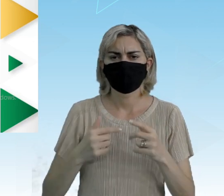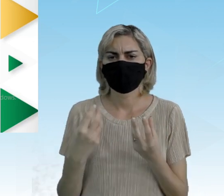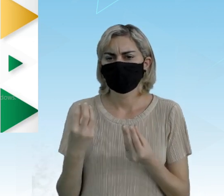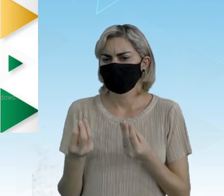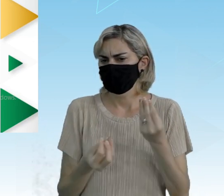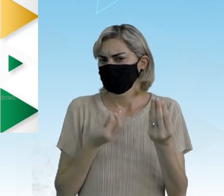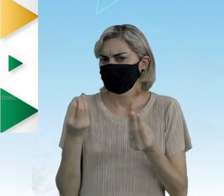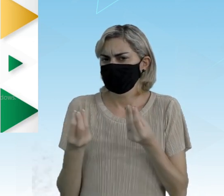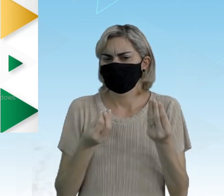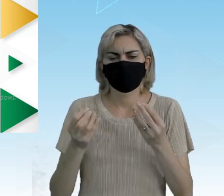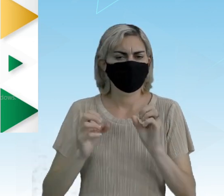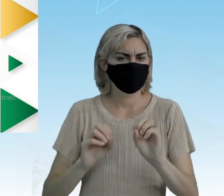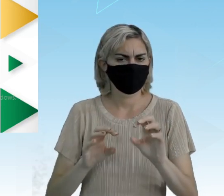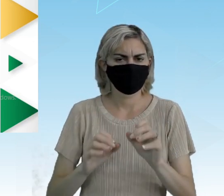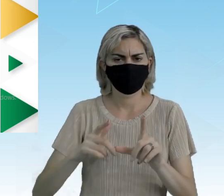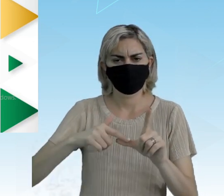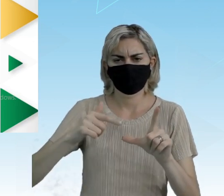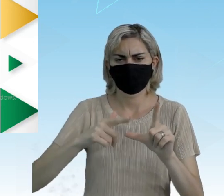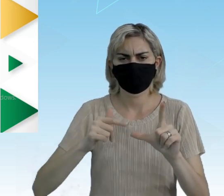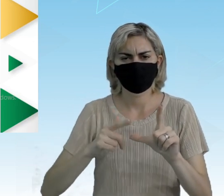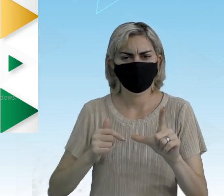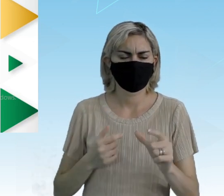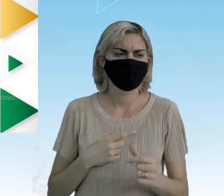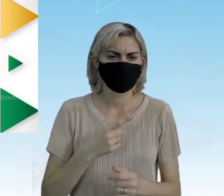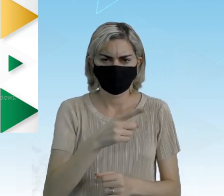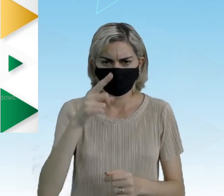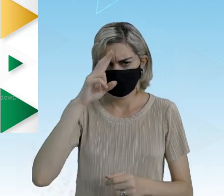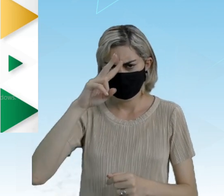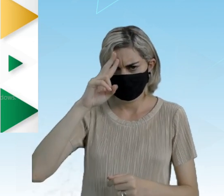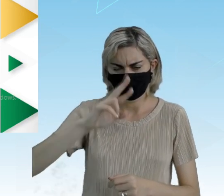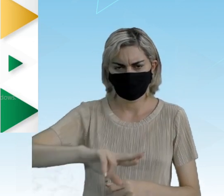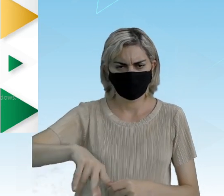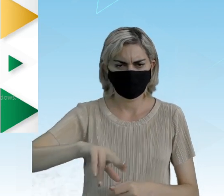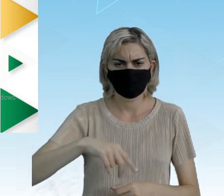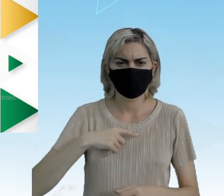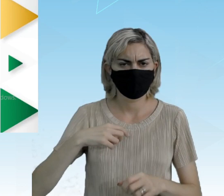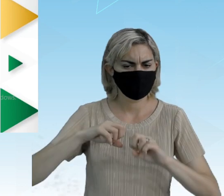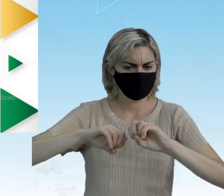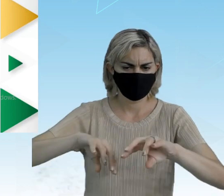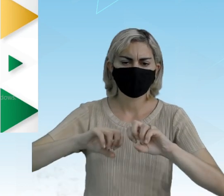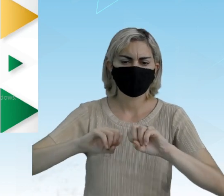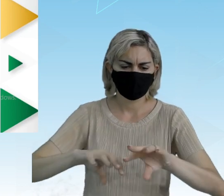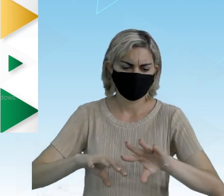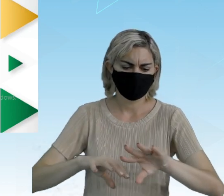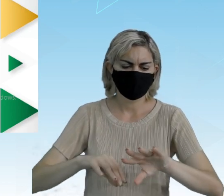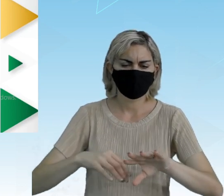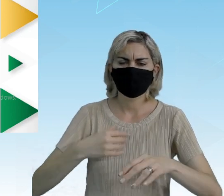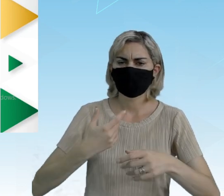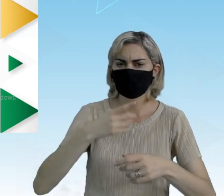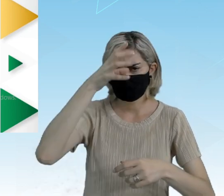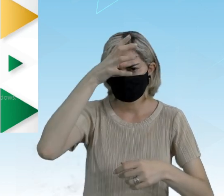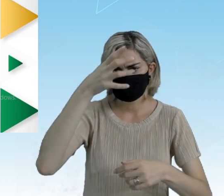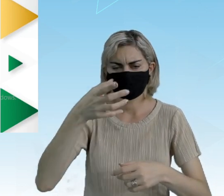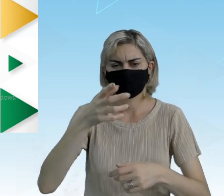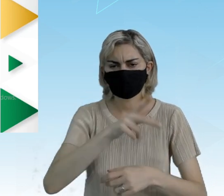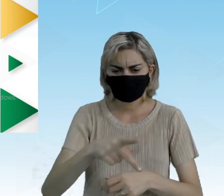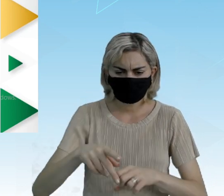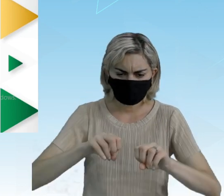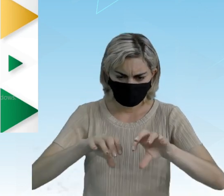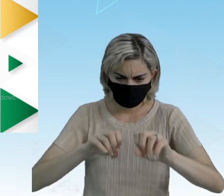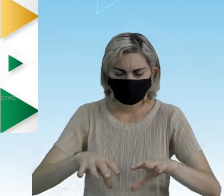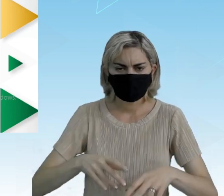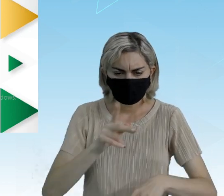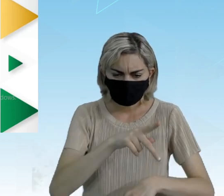como assim ensinar letras? Gente, vocês não lembram quando vocês foram alfabetizados? A tia, o tio, não